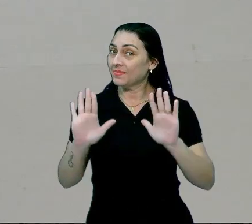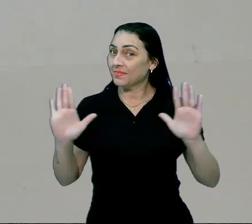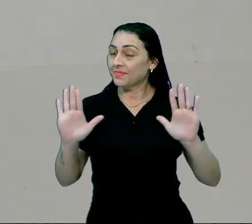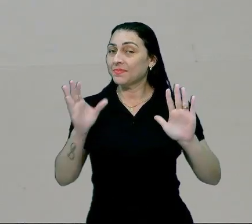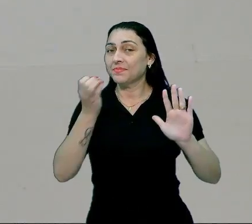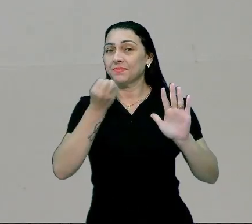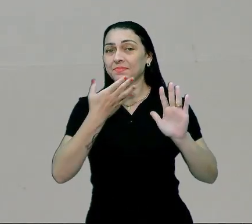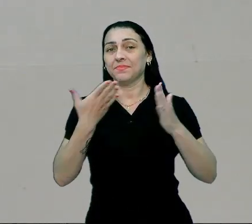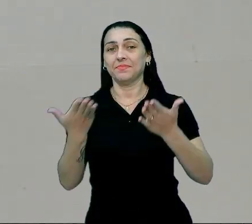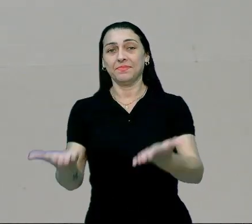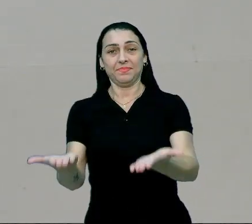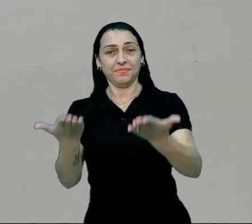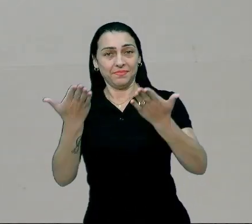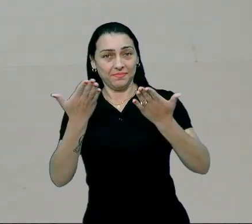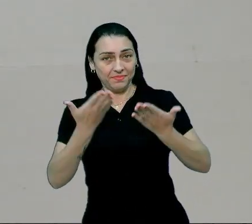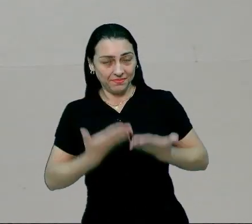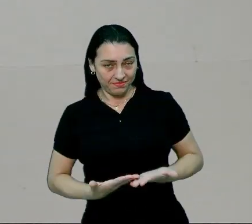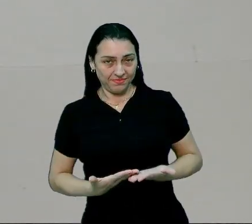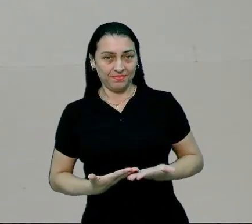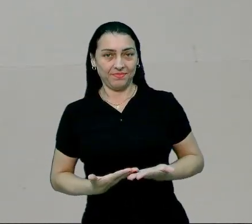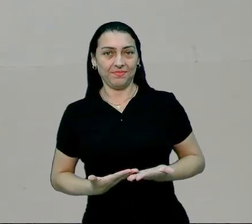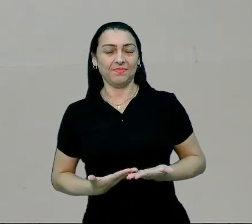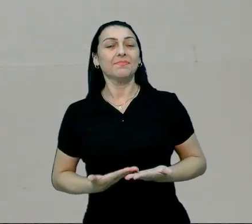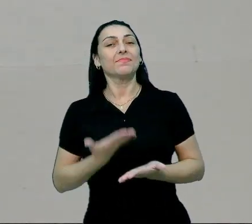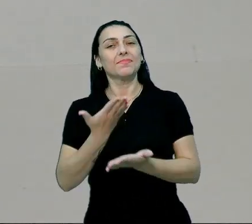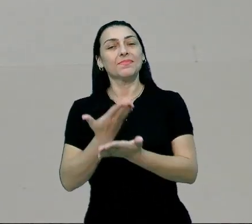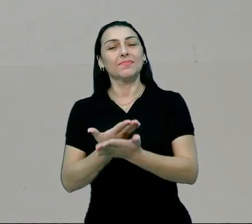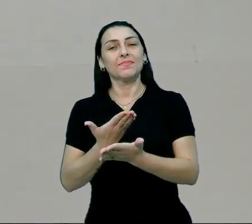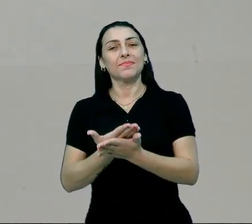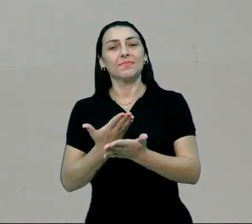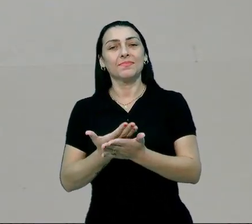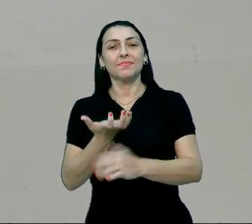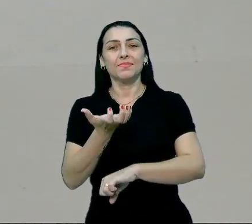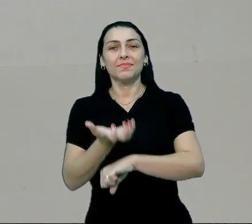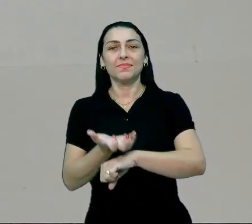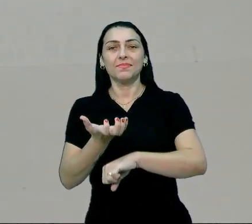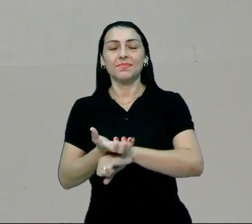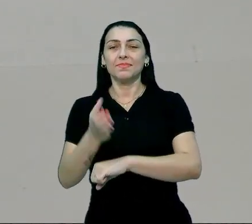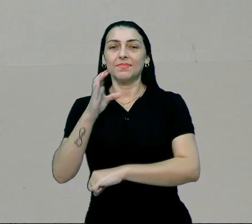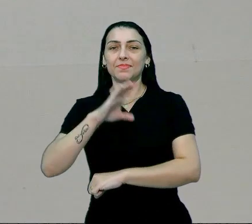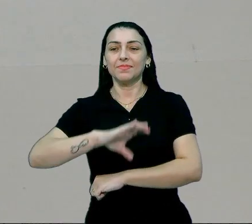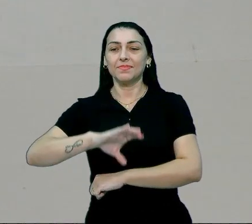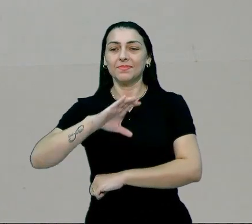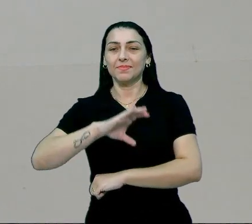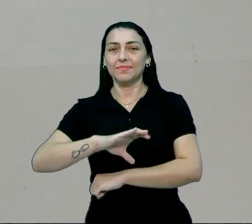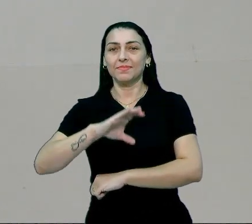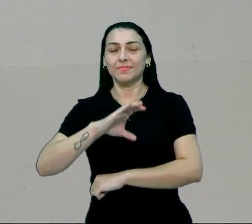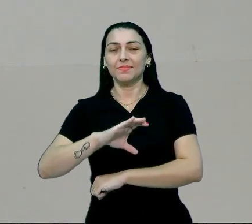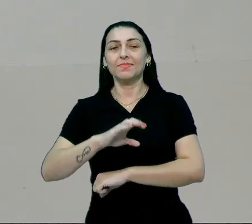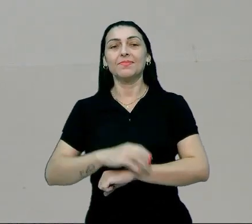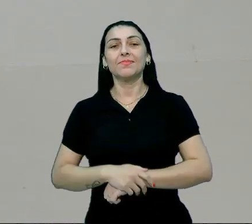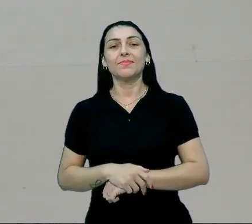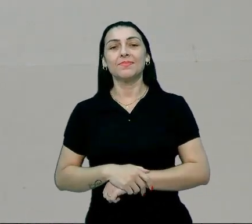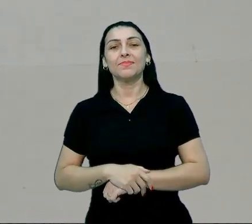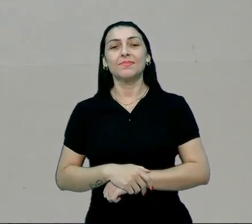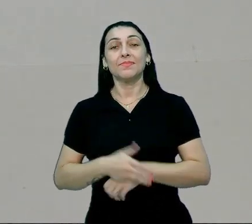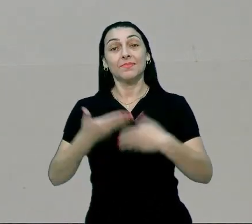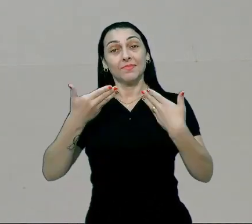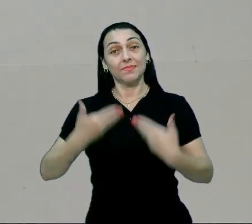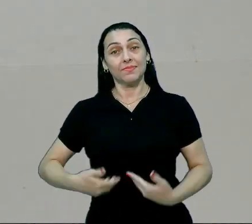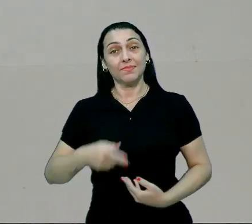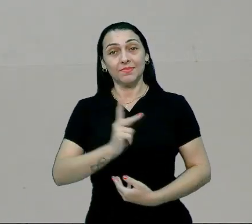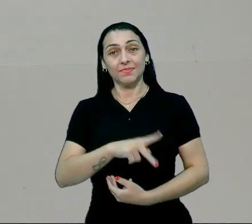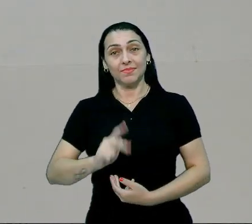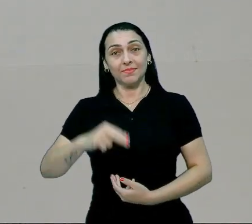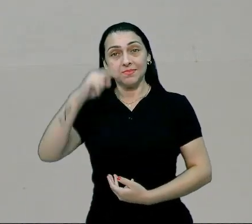Olá, sejam bem-vindos de volta a mais uma aula do nosso componente curricular de língua portuguesa. Eu